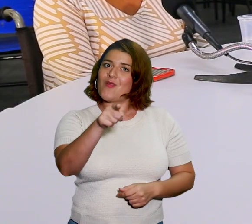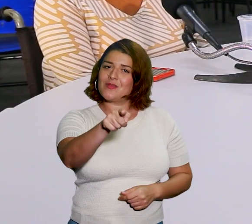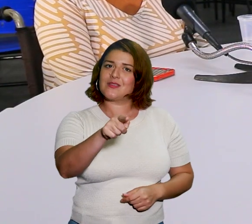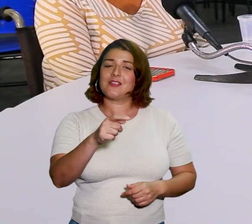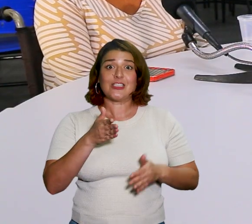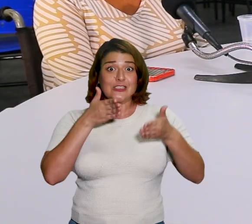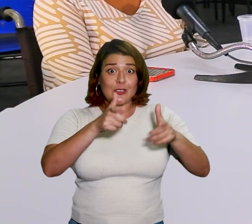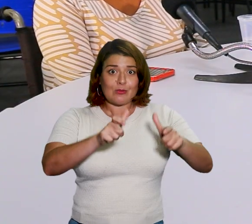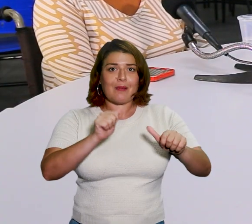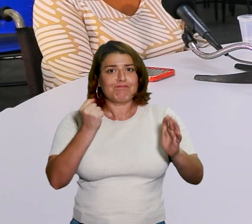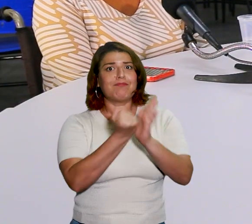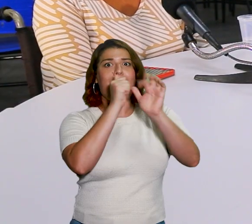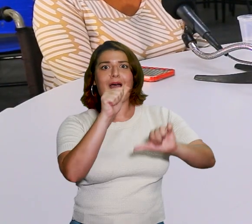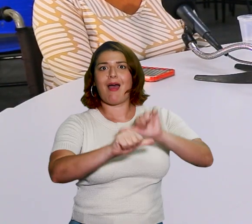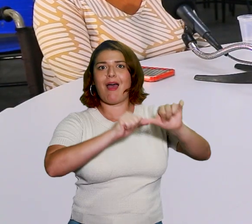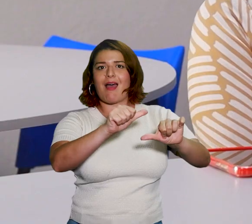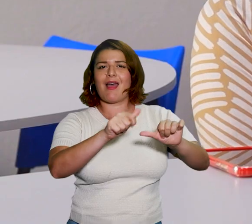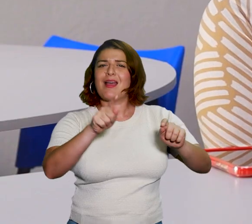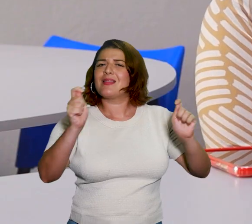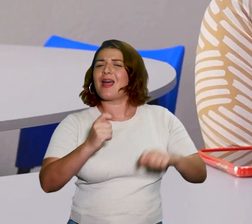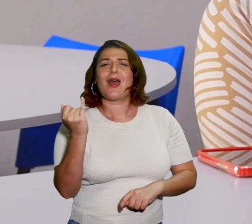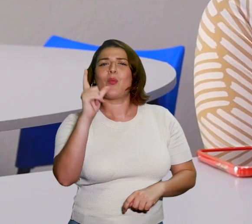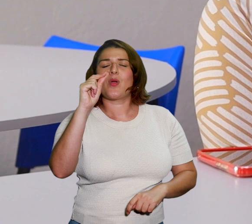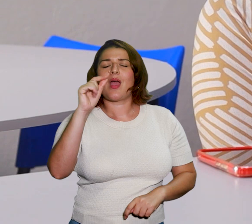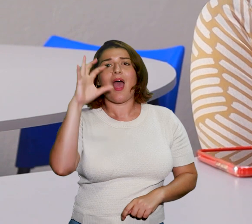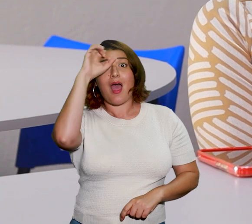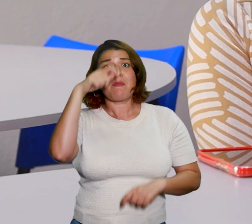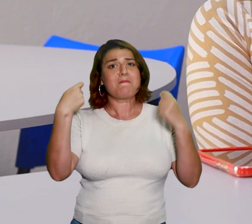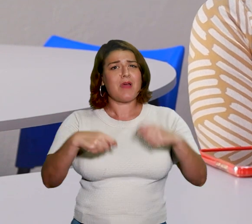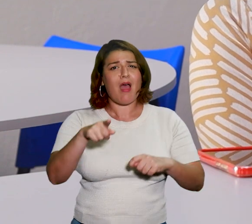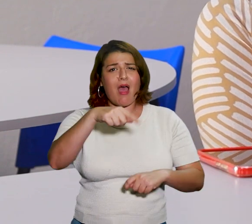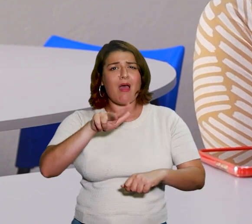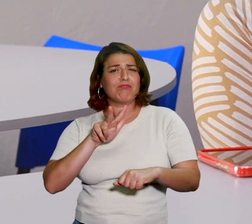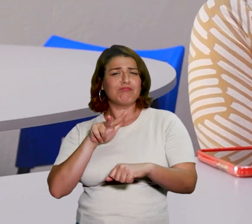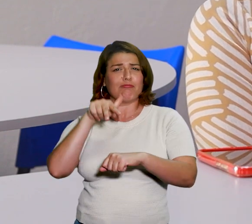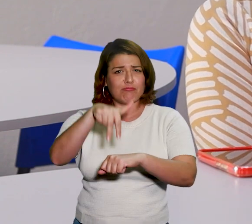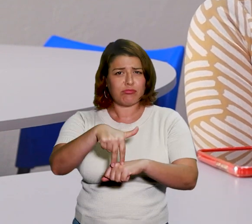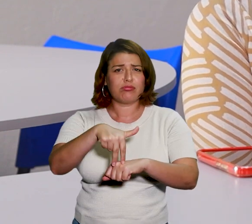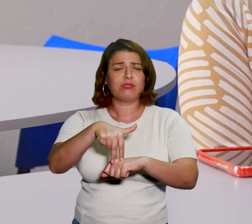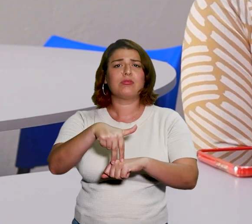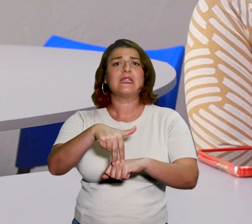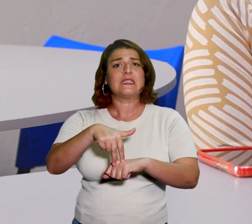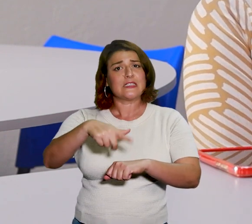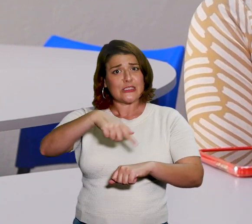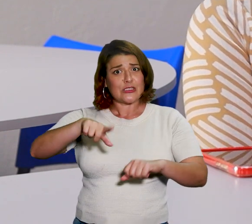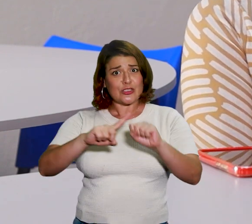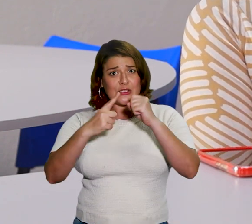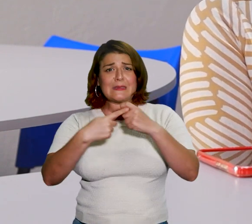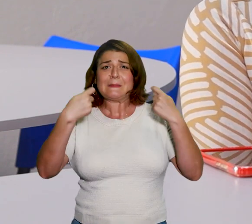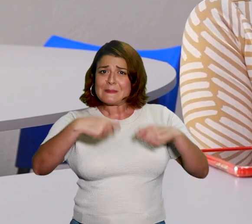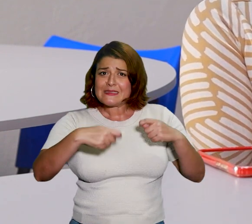diferença nesses outros lugares. O importante é que você aprenda que você tem uma voz, que você pode e você deve ser